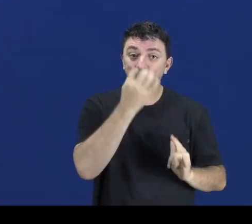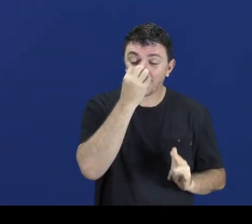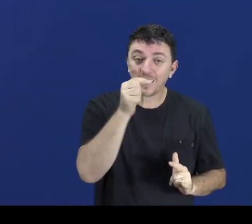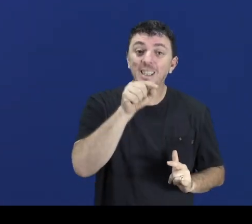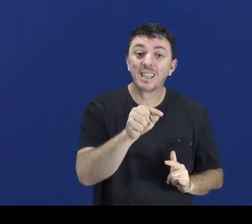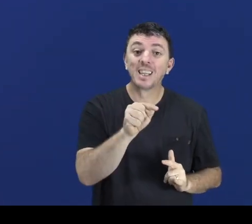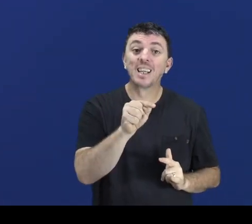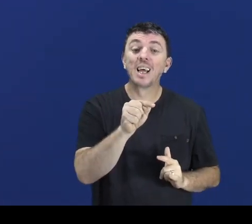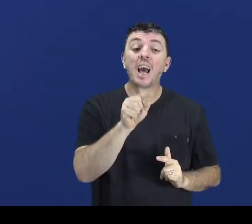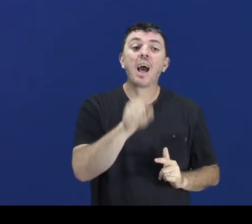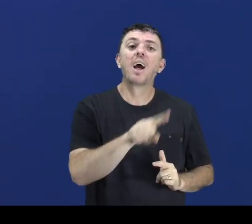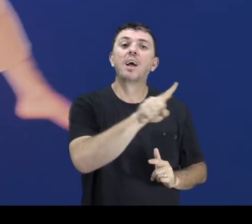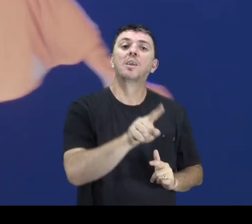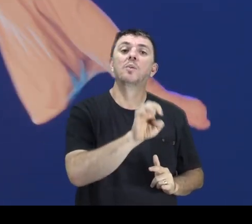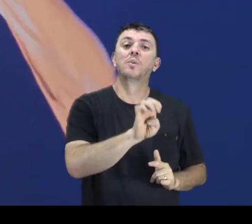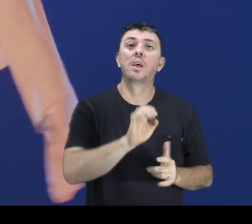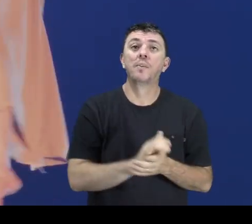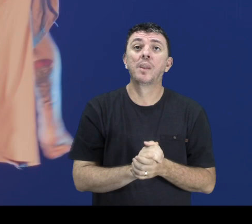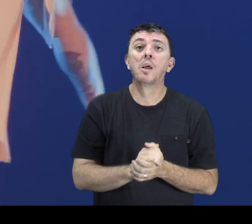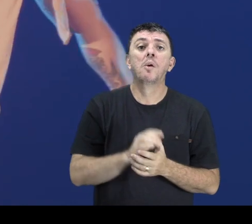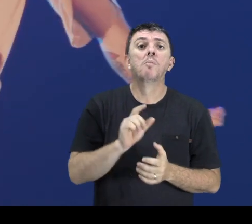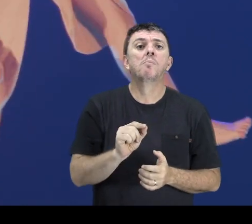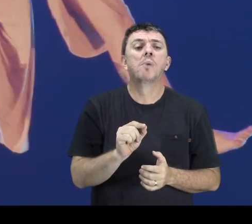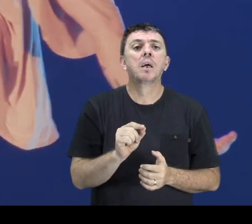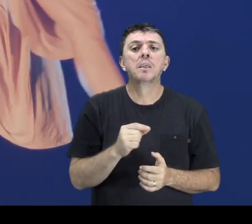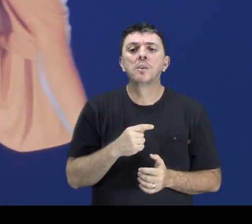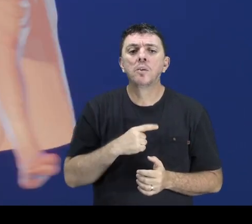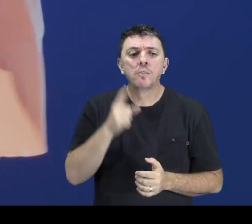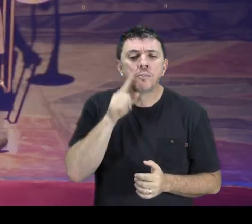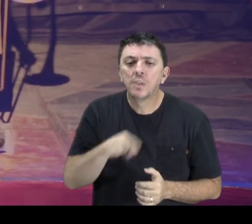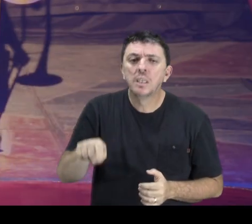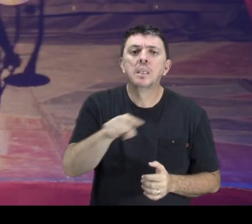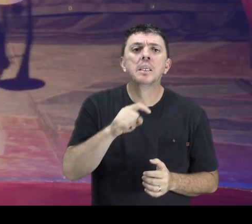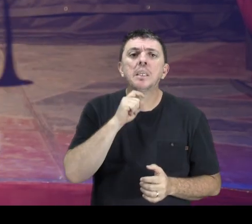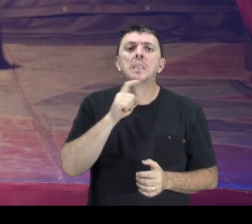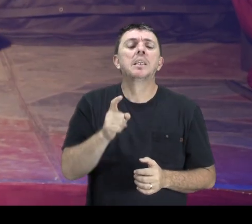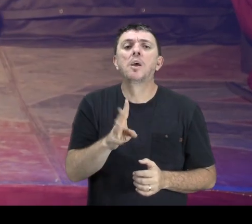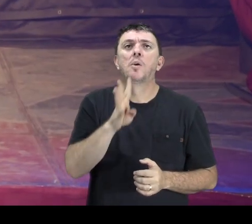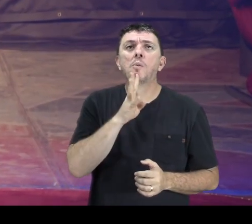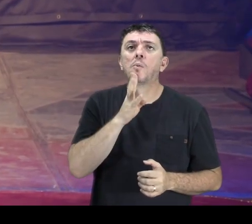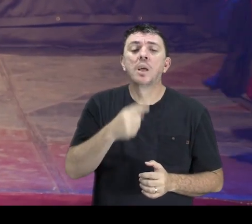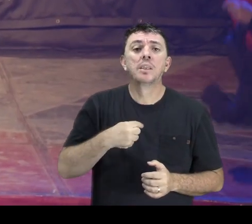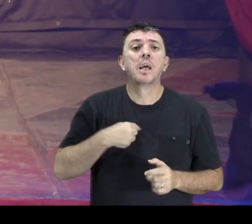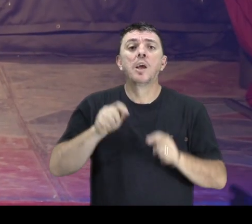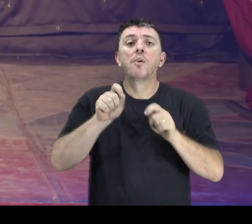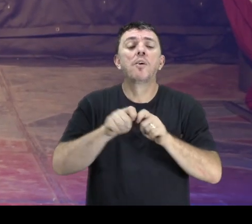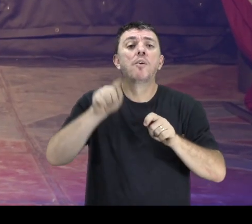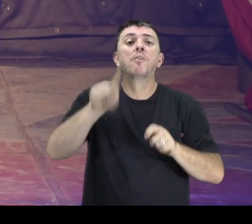ninguém que conhecia trapézio de voos muito mais do que eu. Eu fui o primeiro professor de trapézio de voos